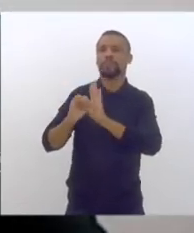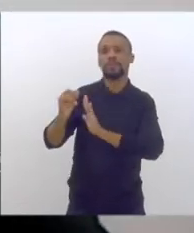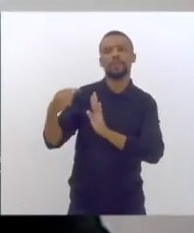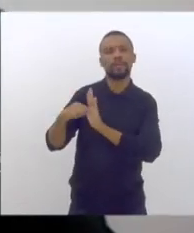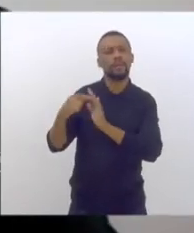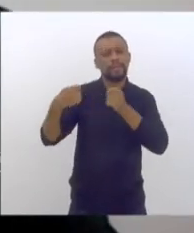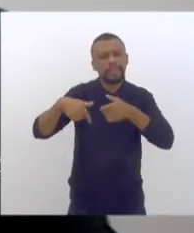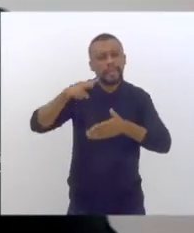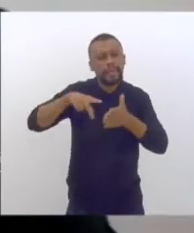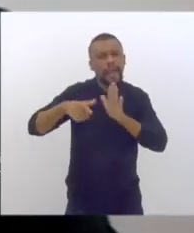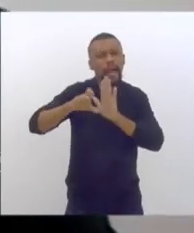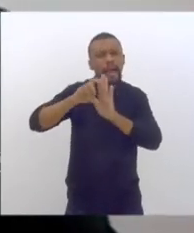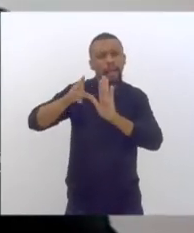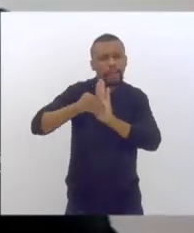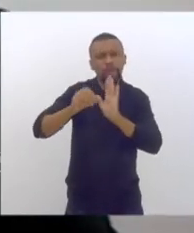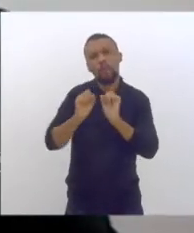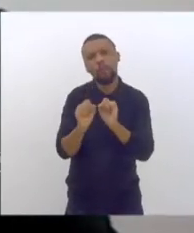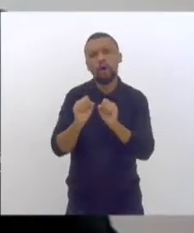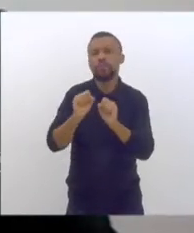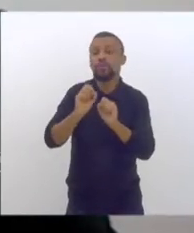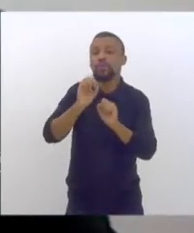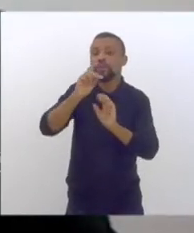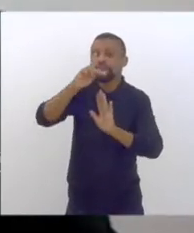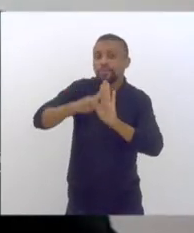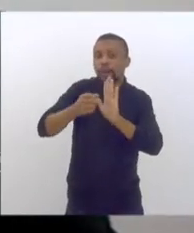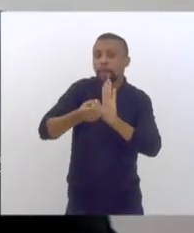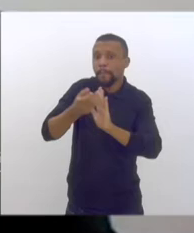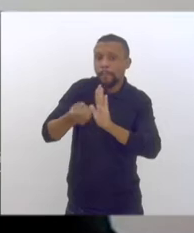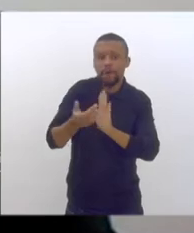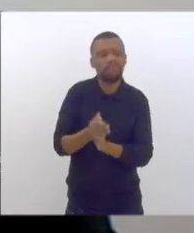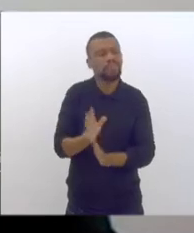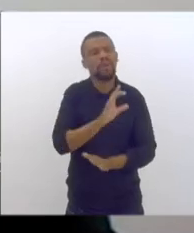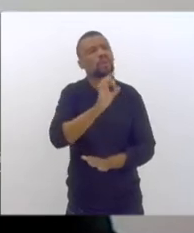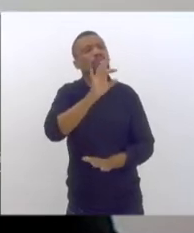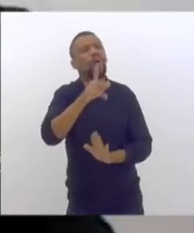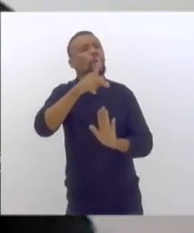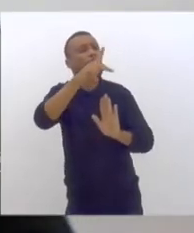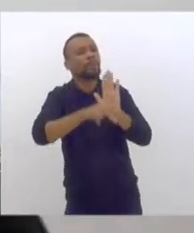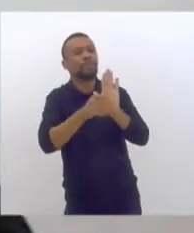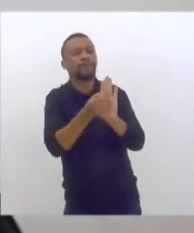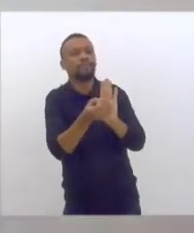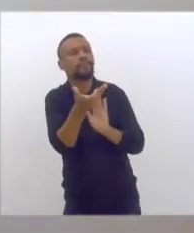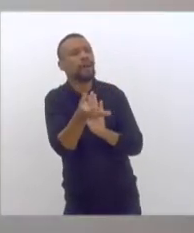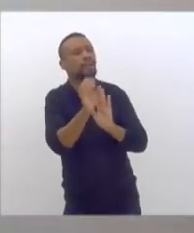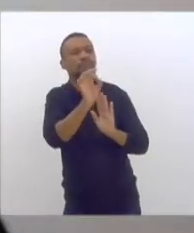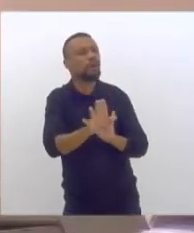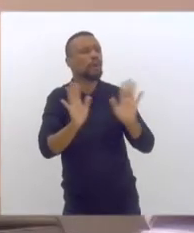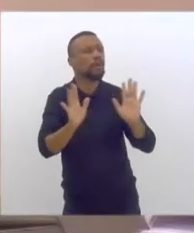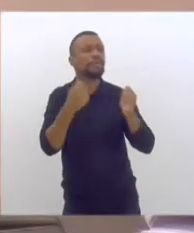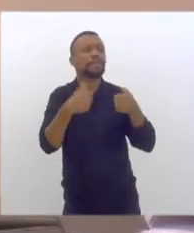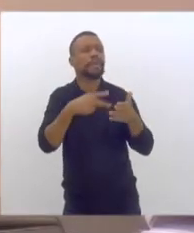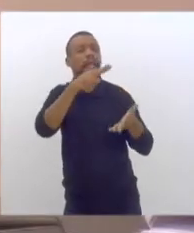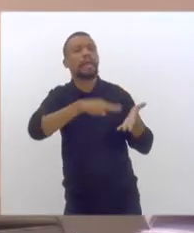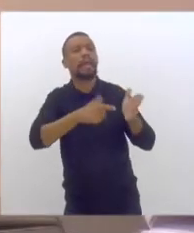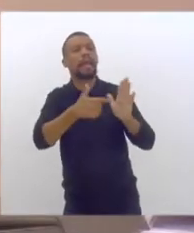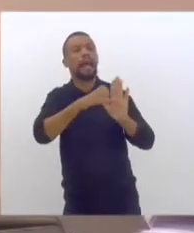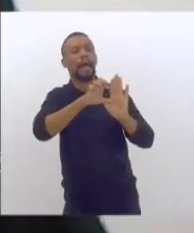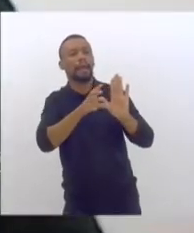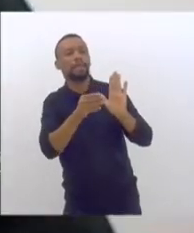precisa ler mesma gente eu posso cantar só os projetos canta sua projeto só projeto né